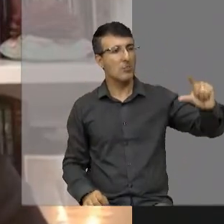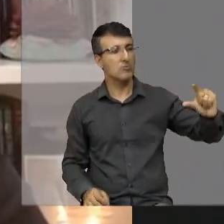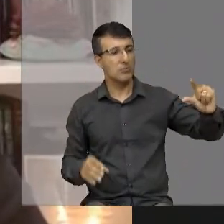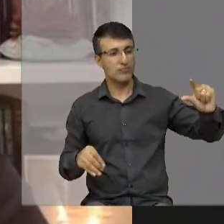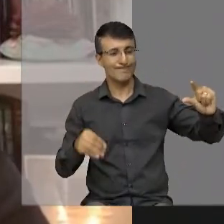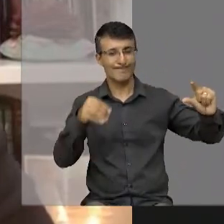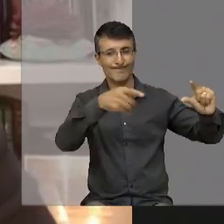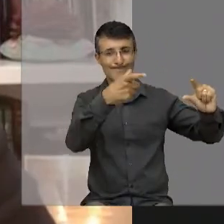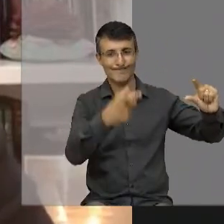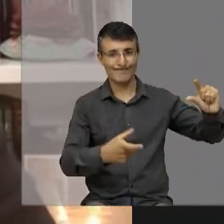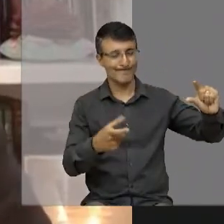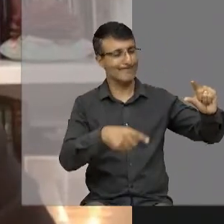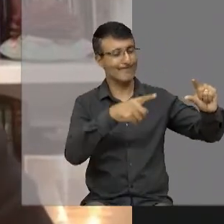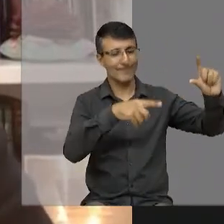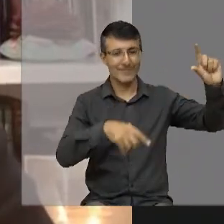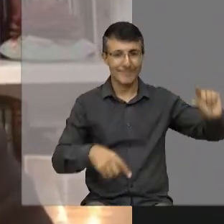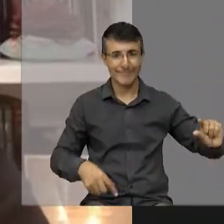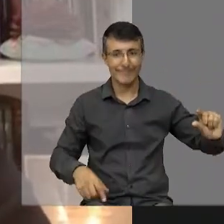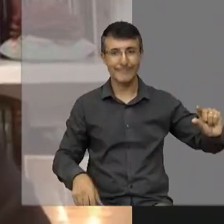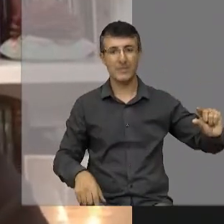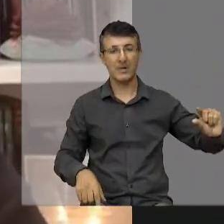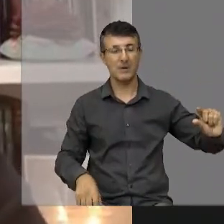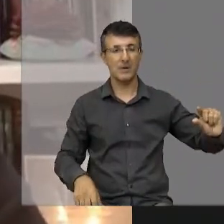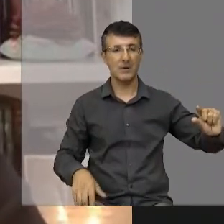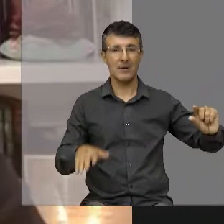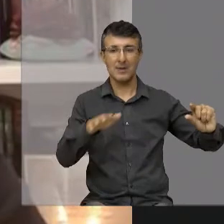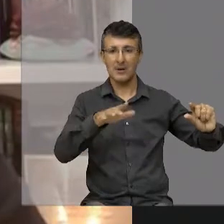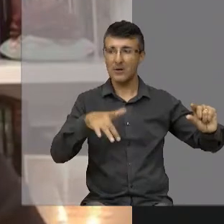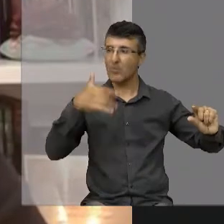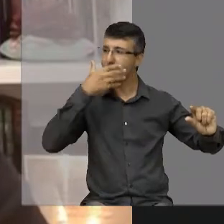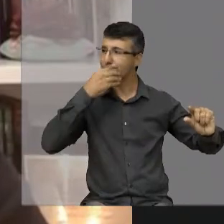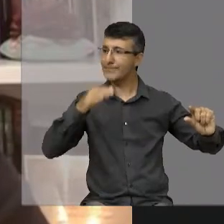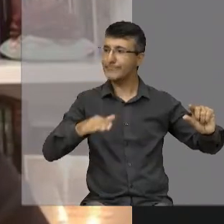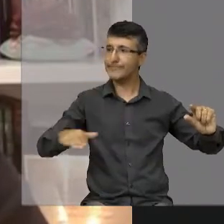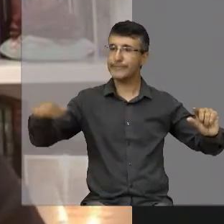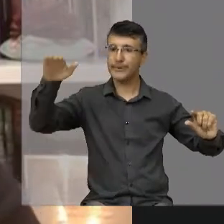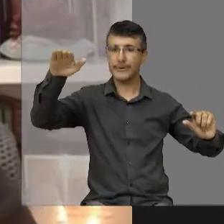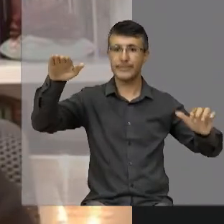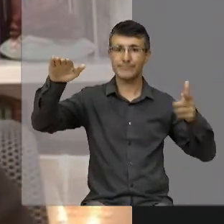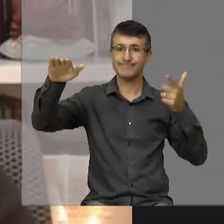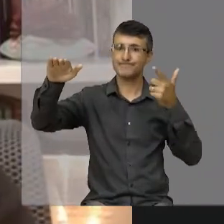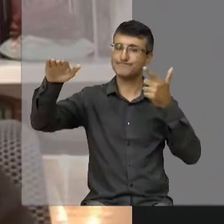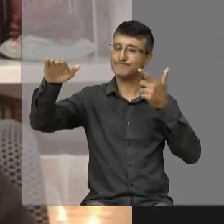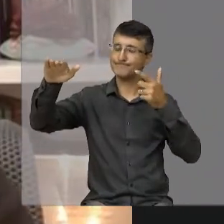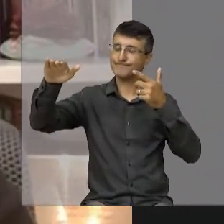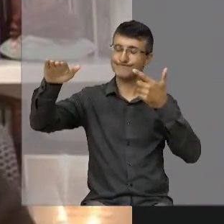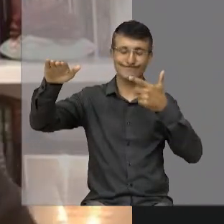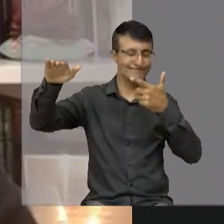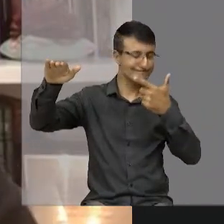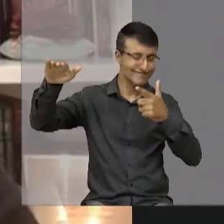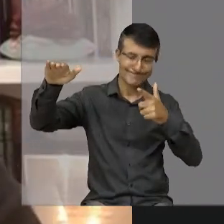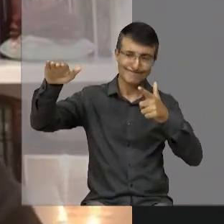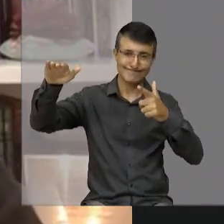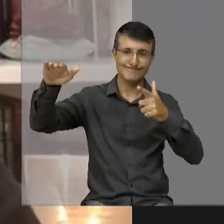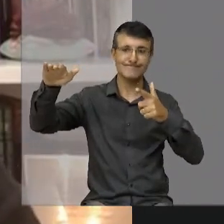ações afirmativas até que um dia a gente possa falar de uma igualdade efetiva entre homens e mulheres.